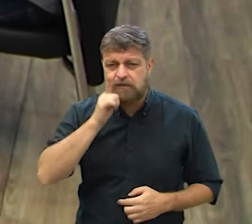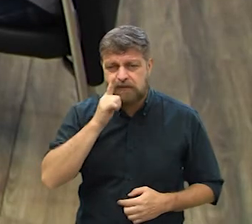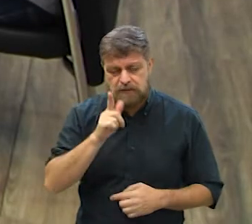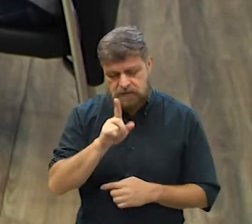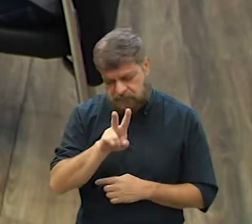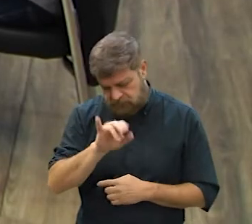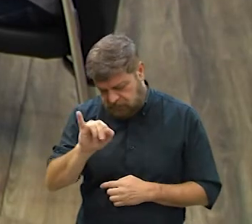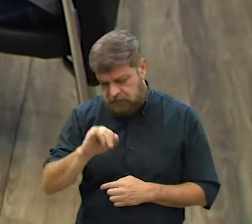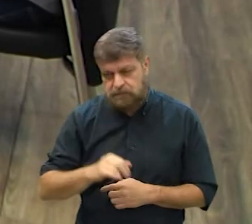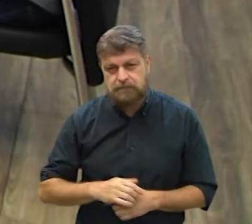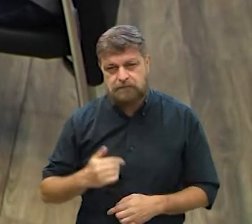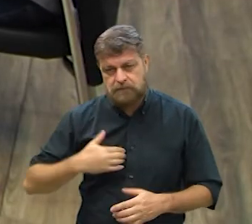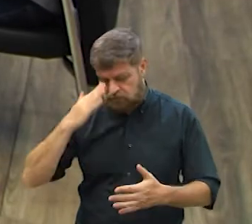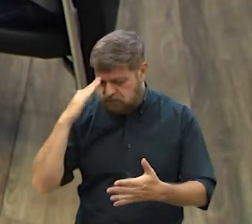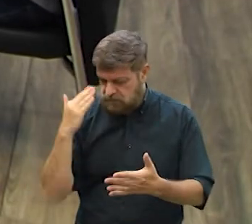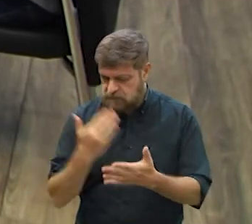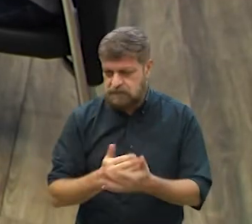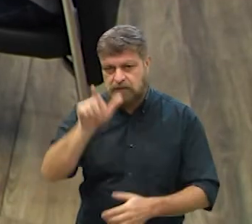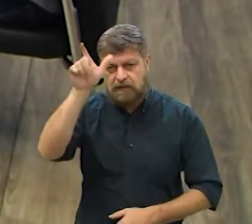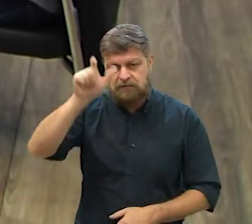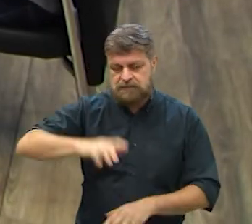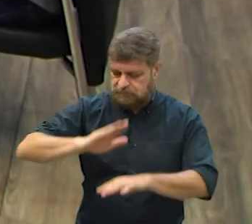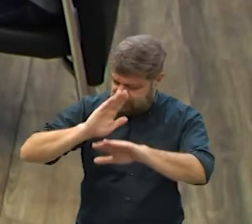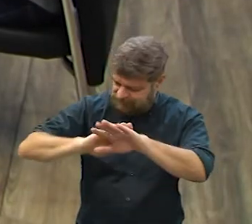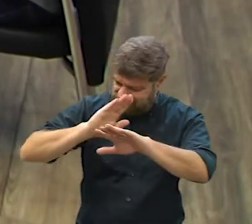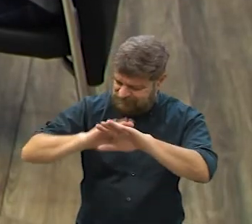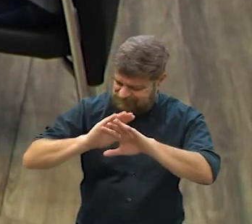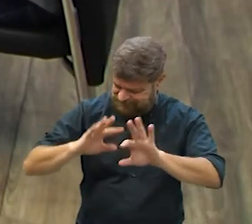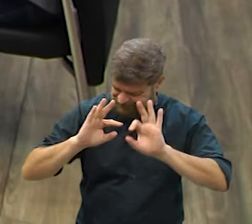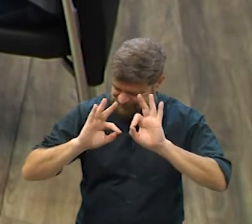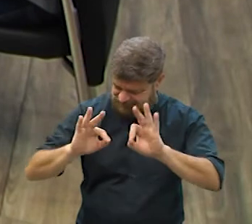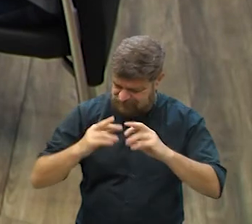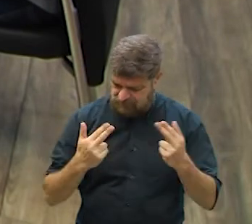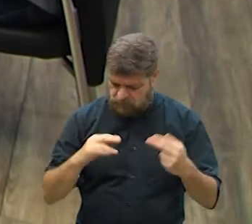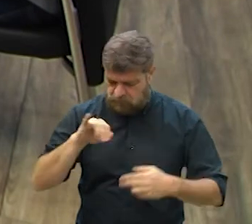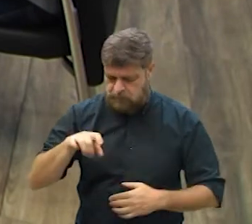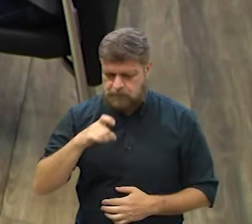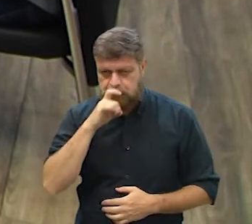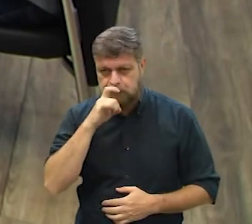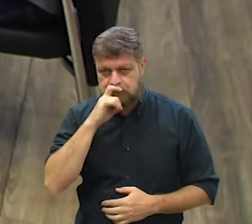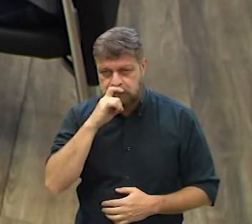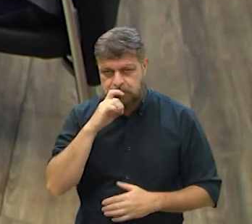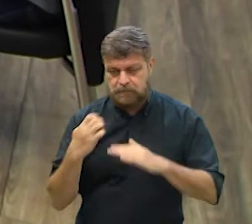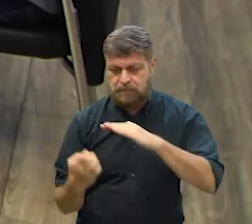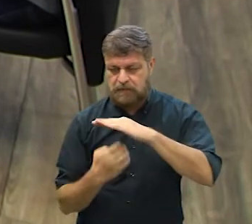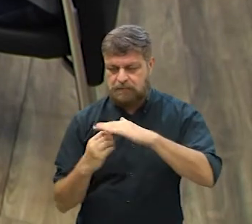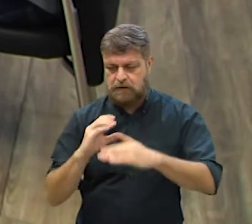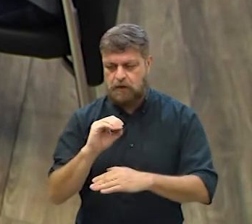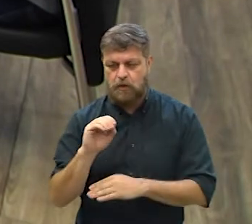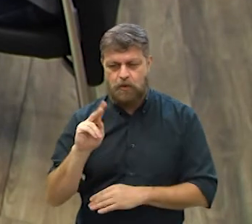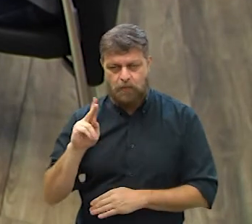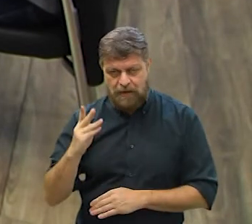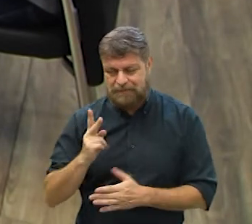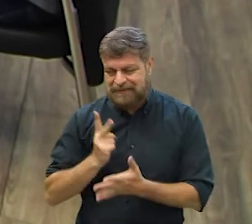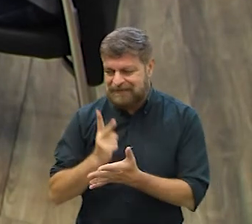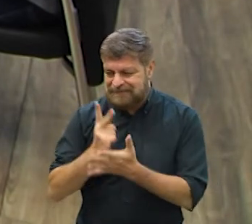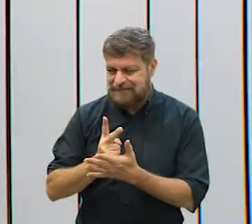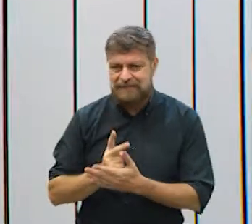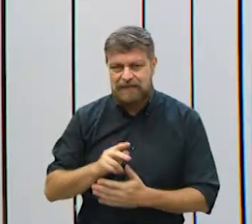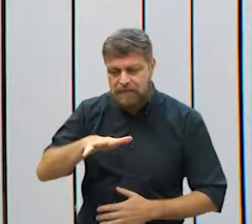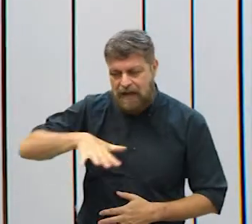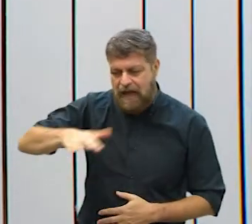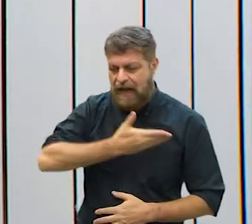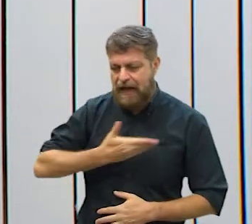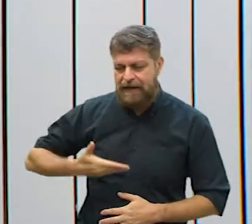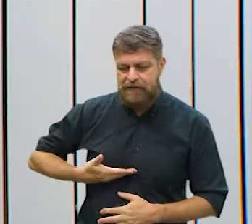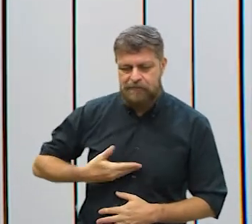Eu tenho certeza, secretário, que o senhor vai conseguir sim. Como o vereador Jorge falou aqui, a Coab sempre foi o patinho feio, aí é